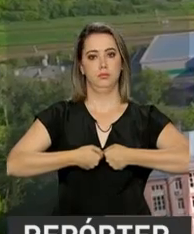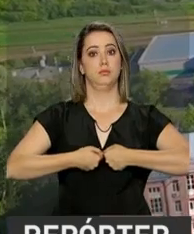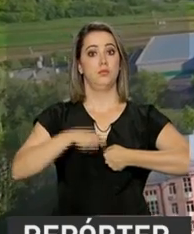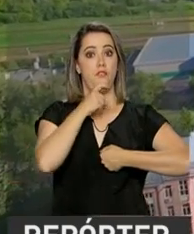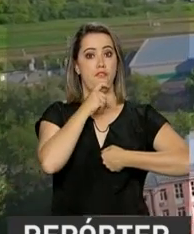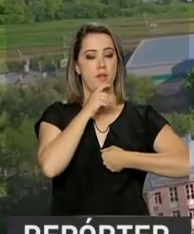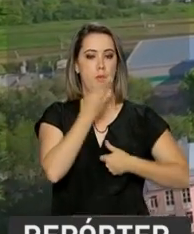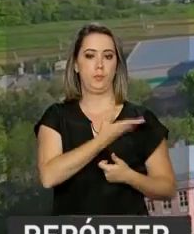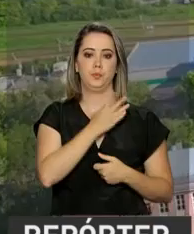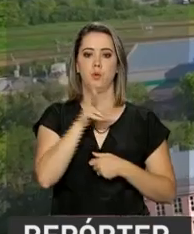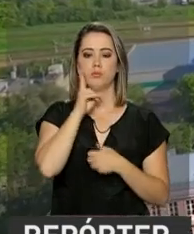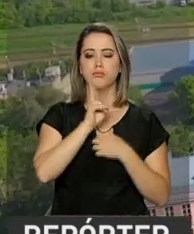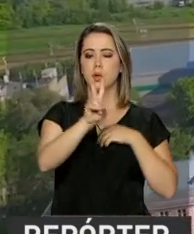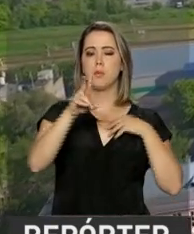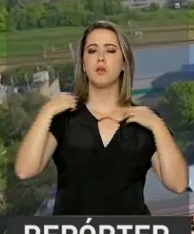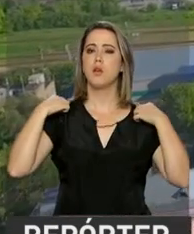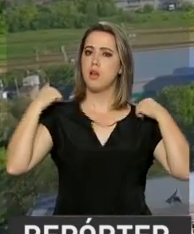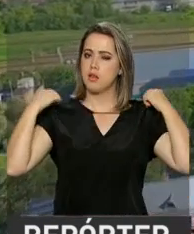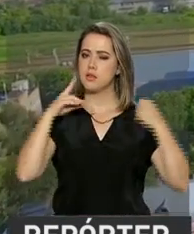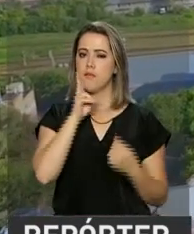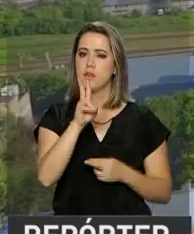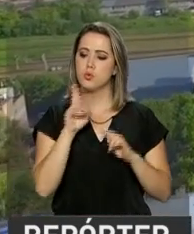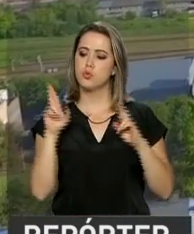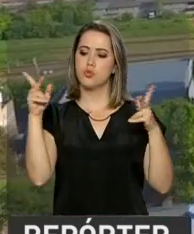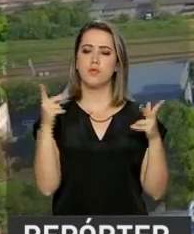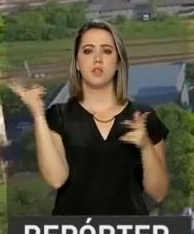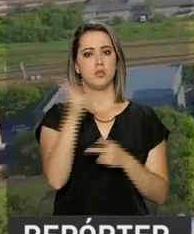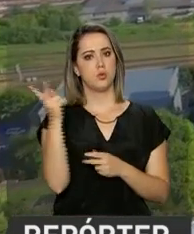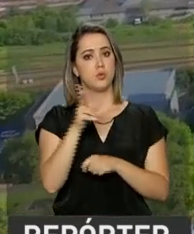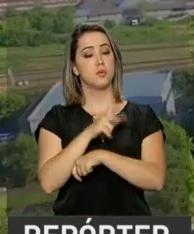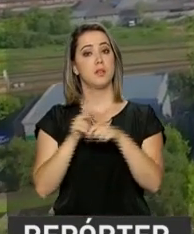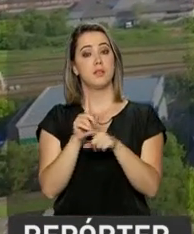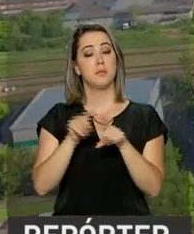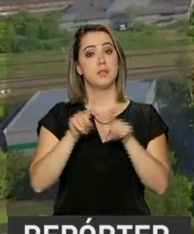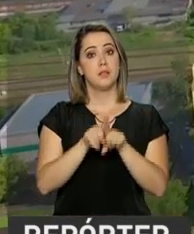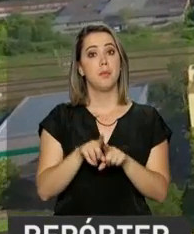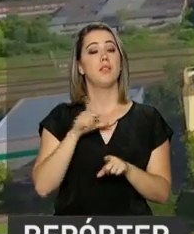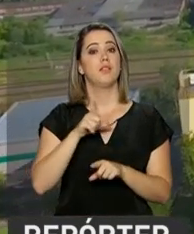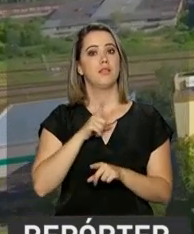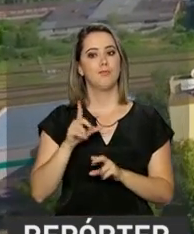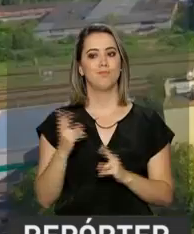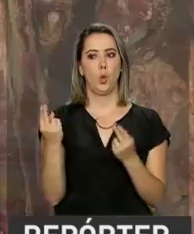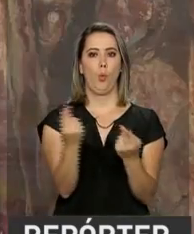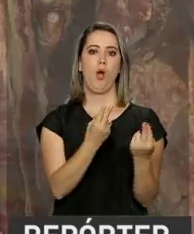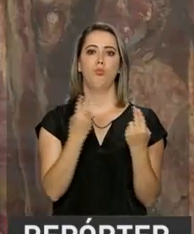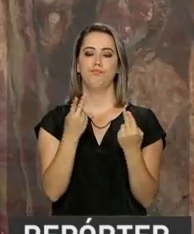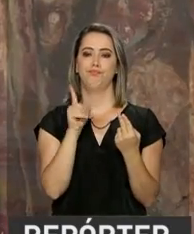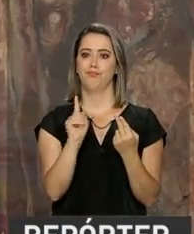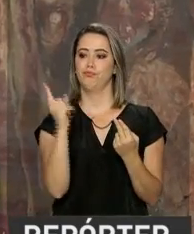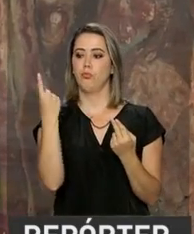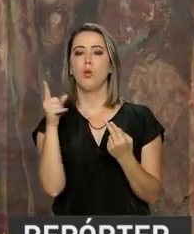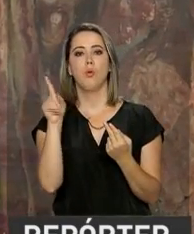num primeiro olhar é fácil encontrar muitas diferenças entre Brasil e Rússia mas também há bastante emcomum uma das